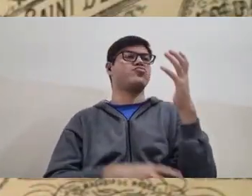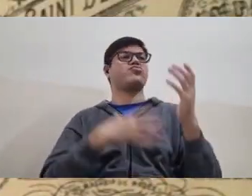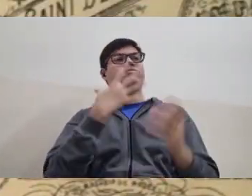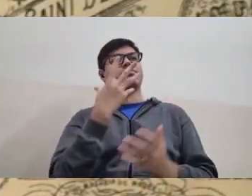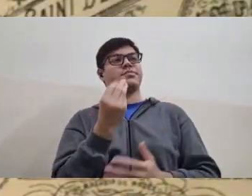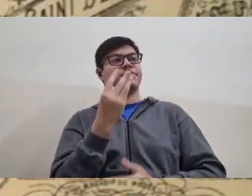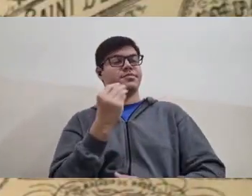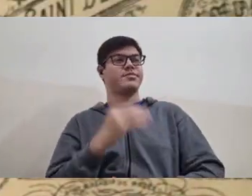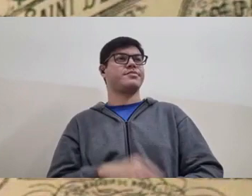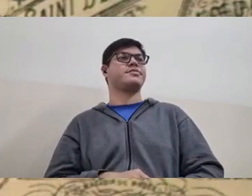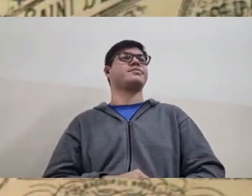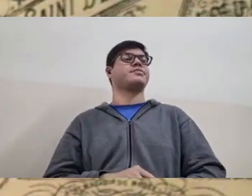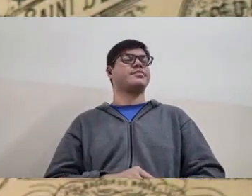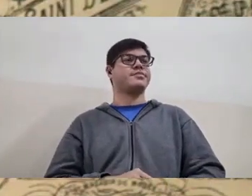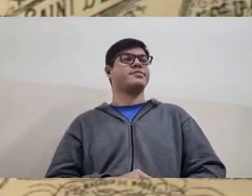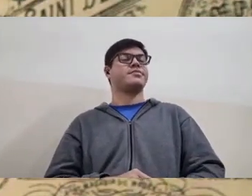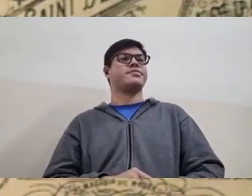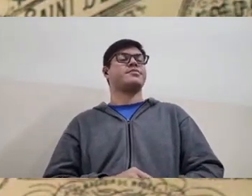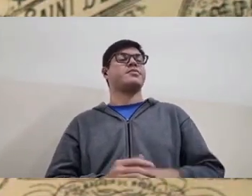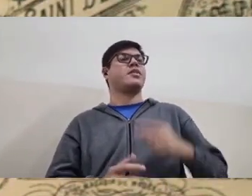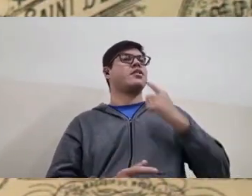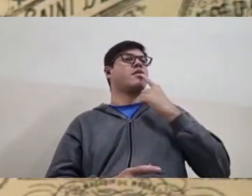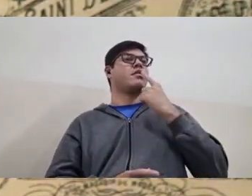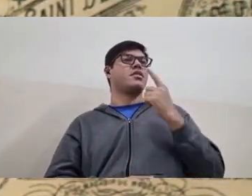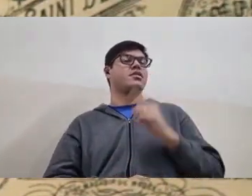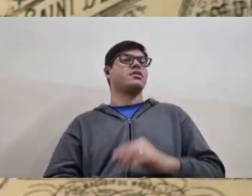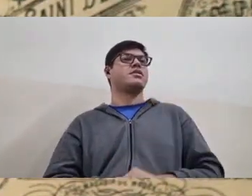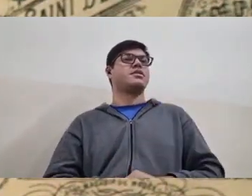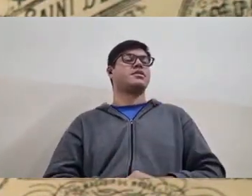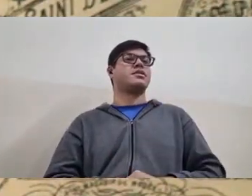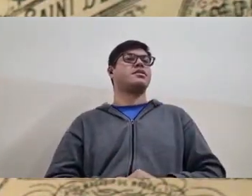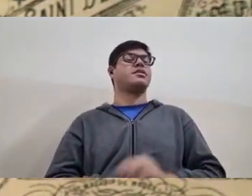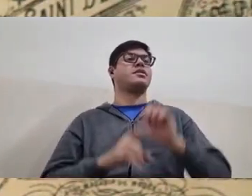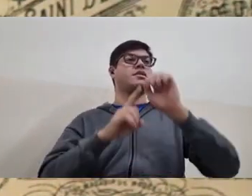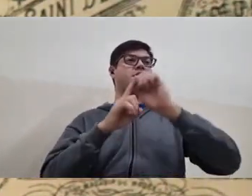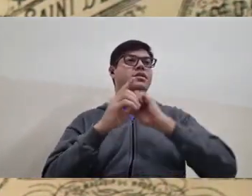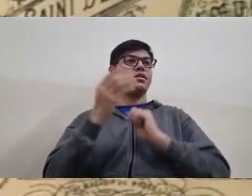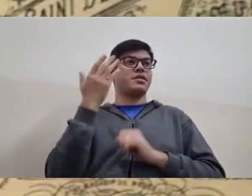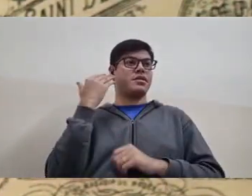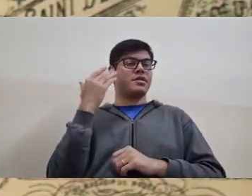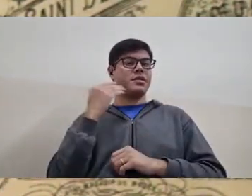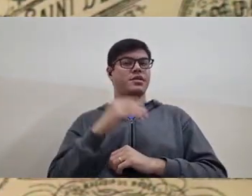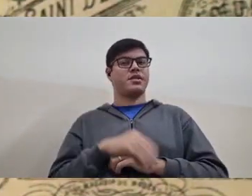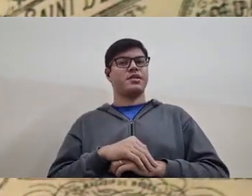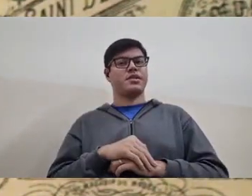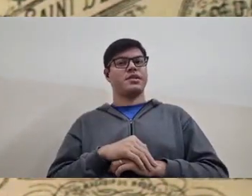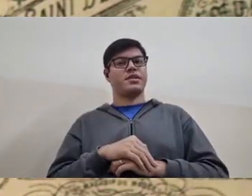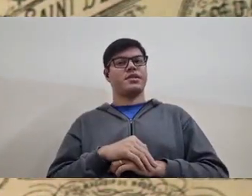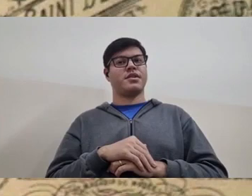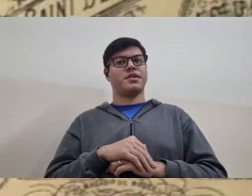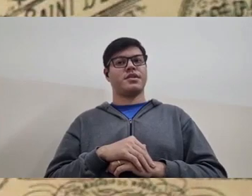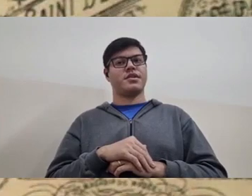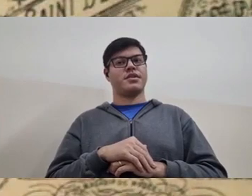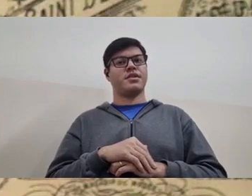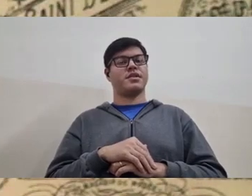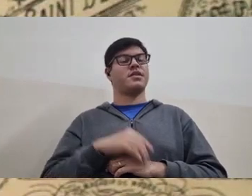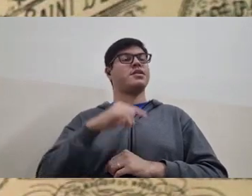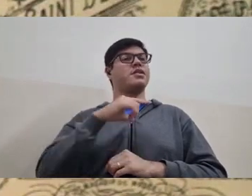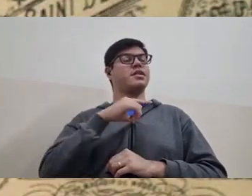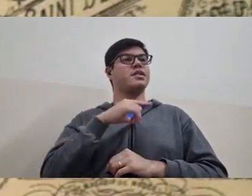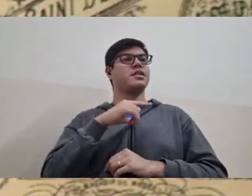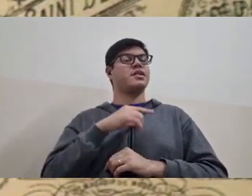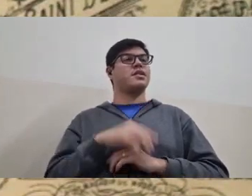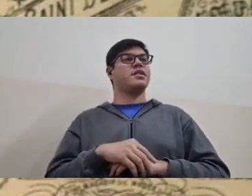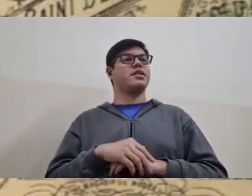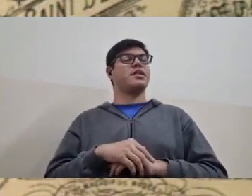mesmo, e inclusive isso, Gil, falando para você, mês passado a gente fez, esse mês ainda, teve